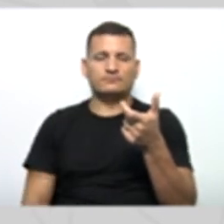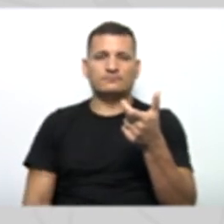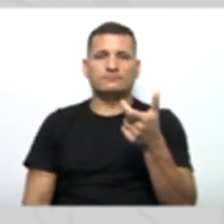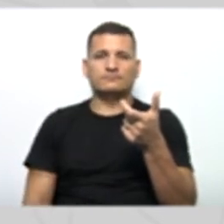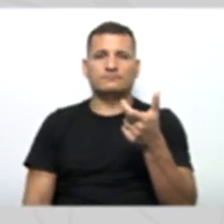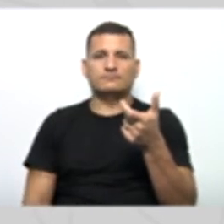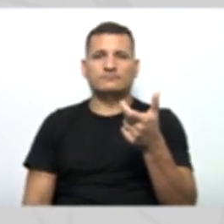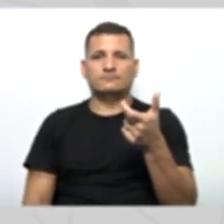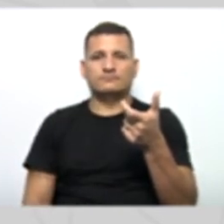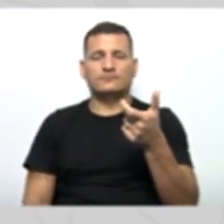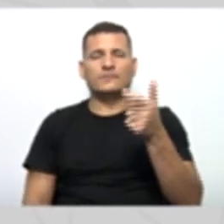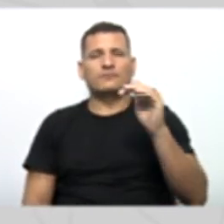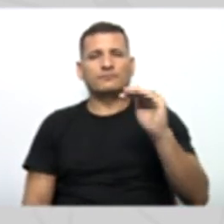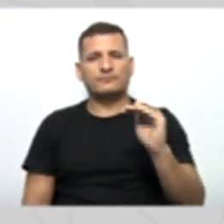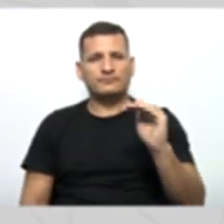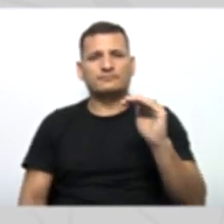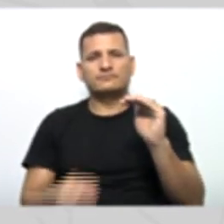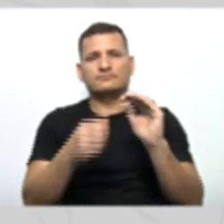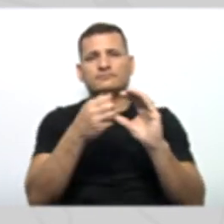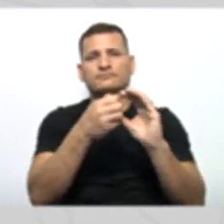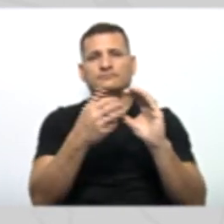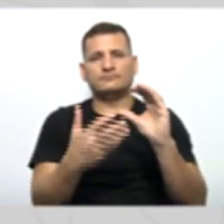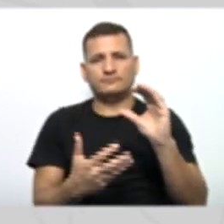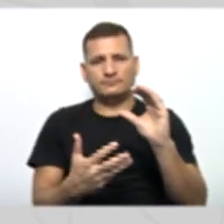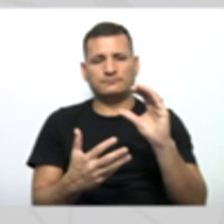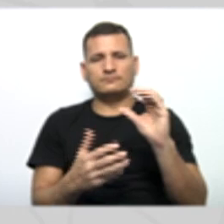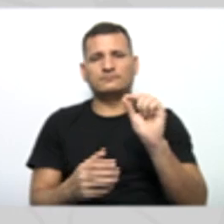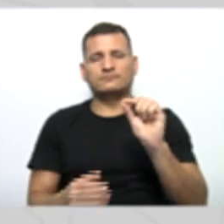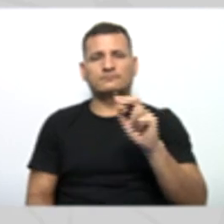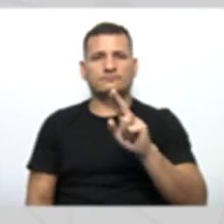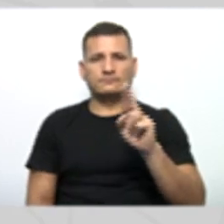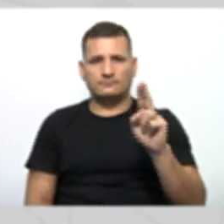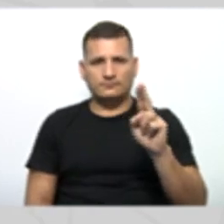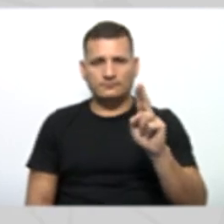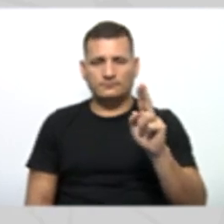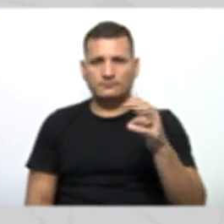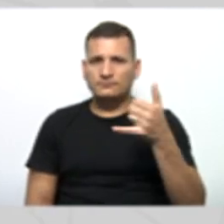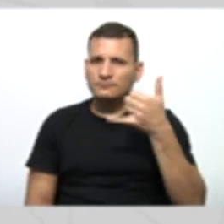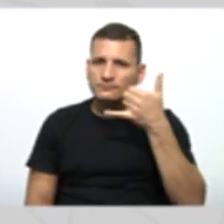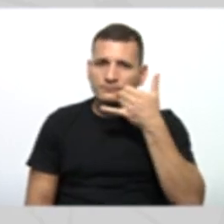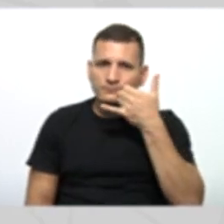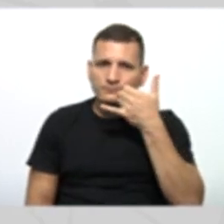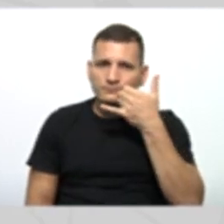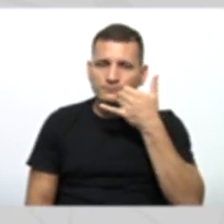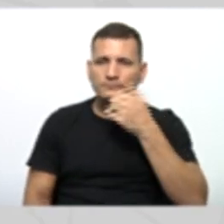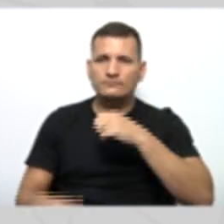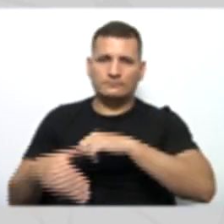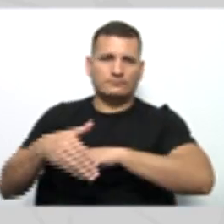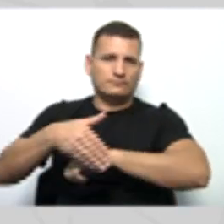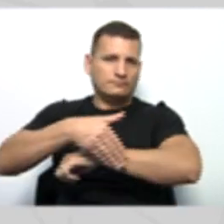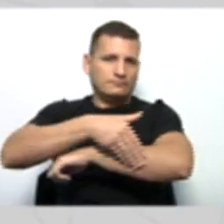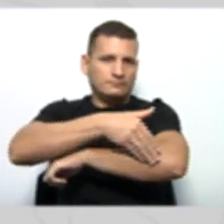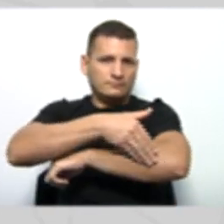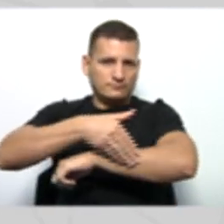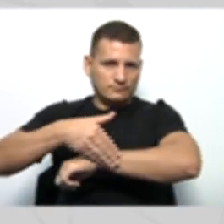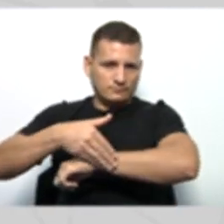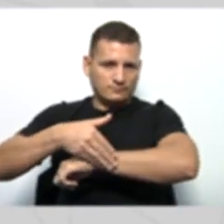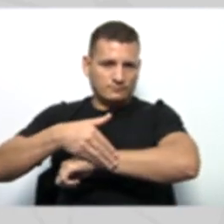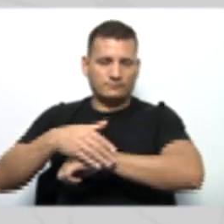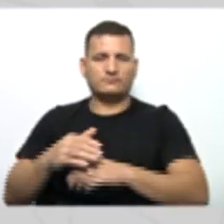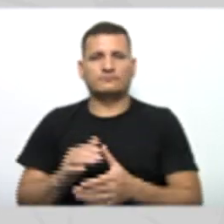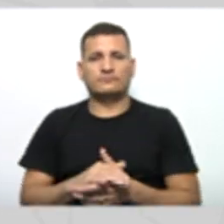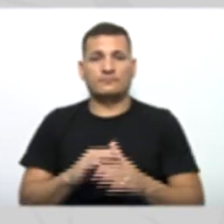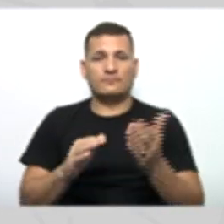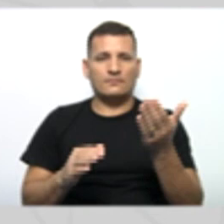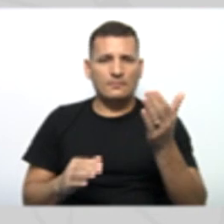atributos, certo? Quais são os atributos? Nome, telefone e endereço, certo? E embaixo